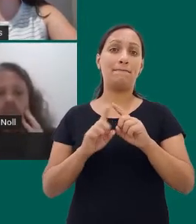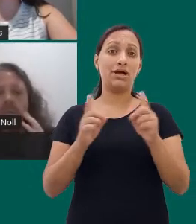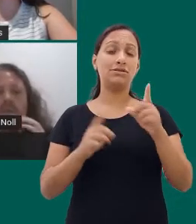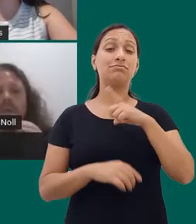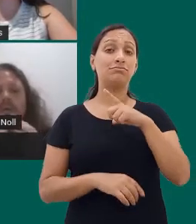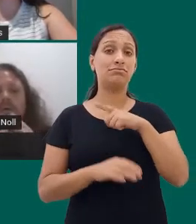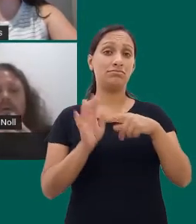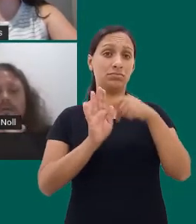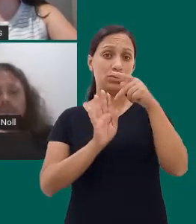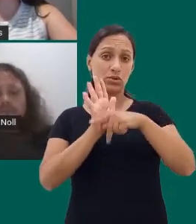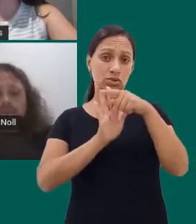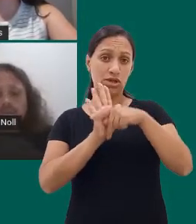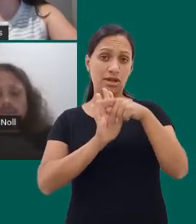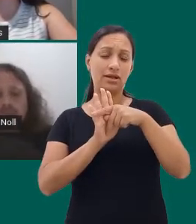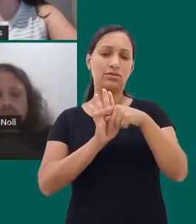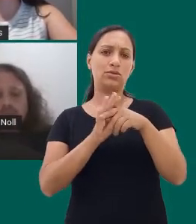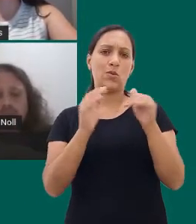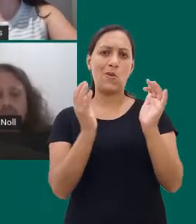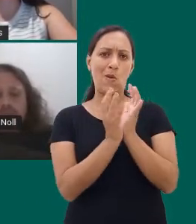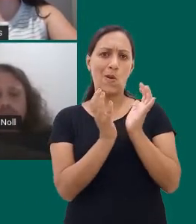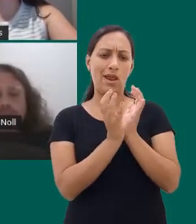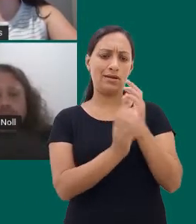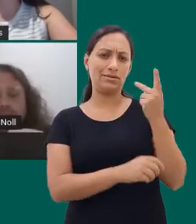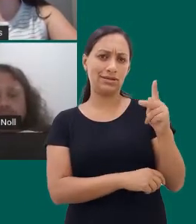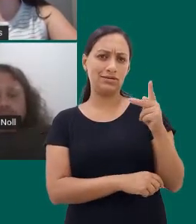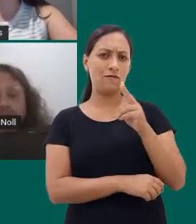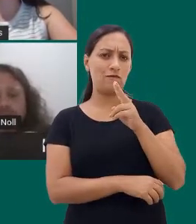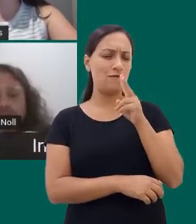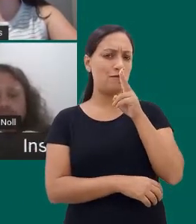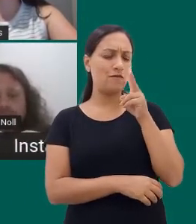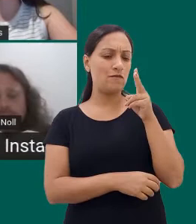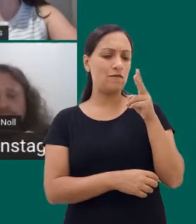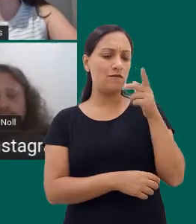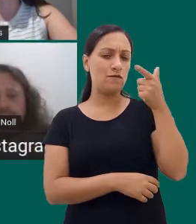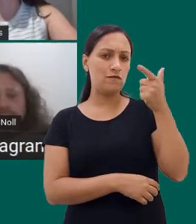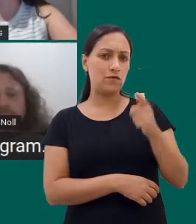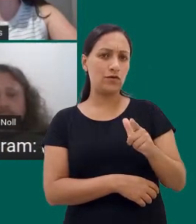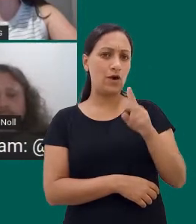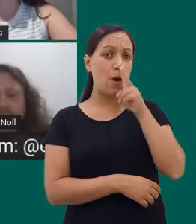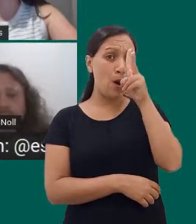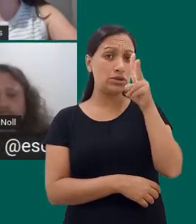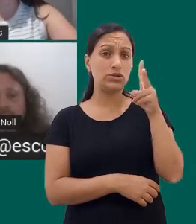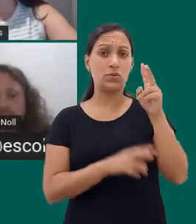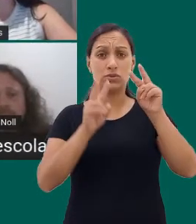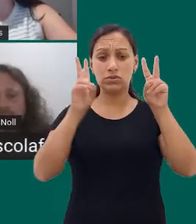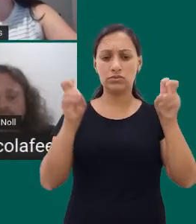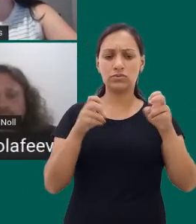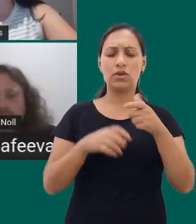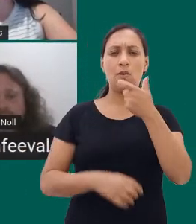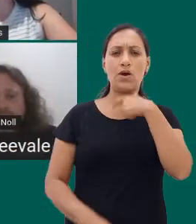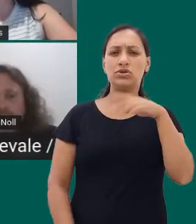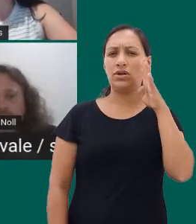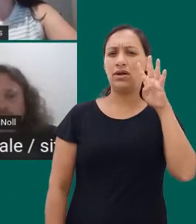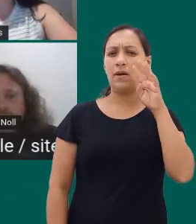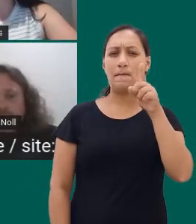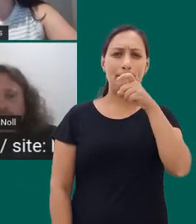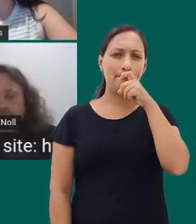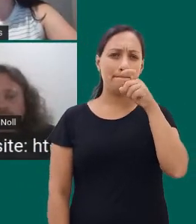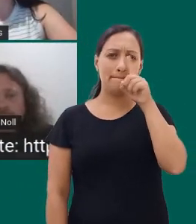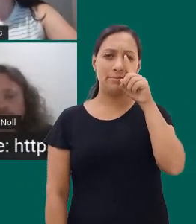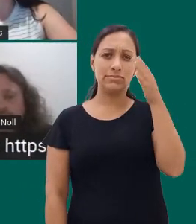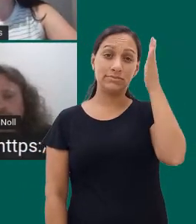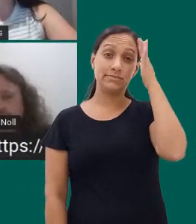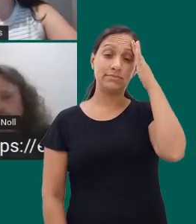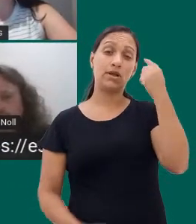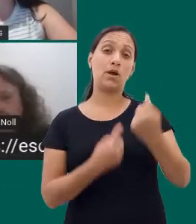isso, os colegas dele reforçam essa questão, a cultura vai vindo, então acho que é legal trazer isso para os pais, porque tem algumas palavrinhas,